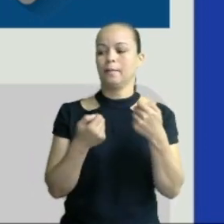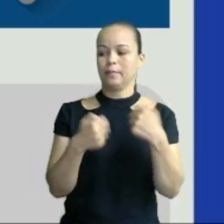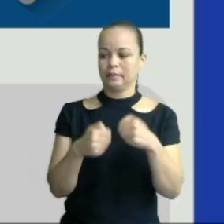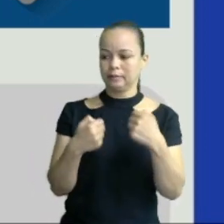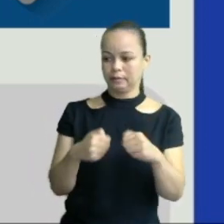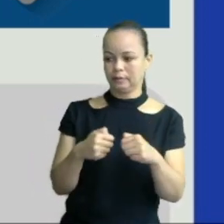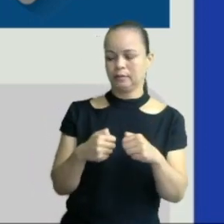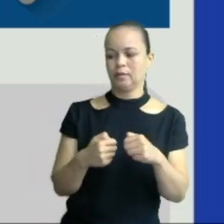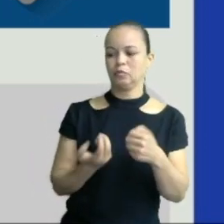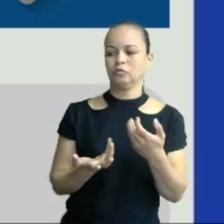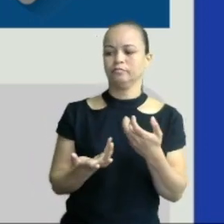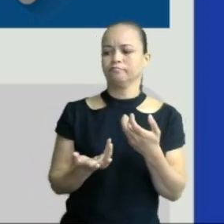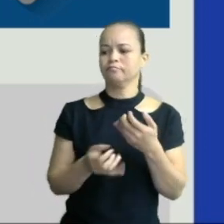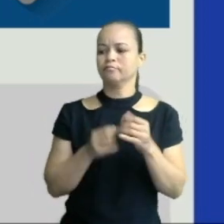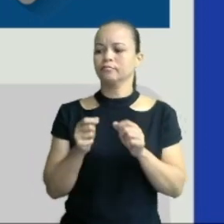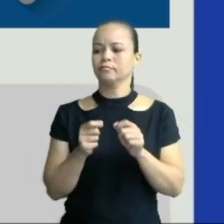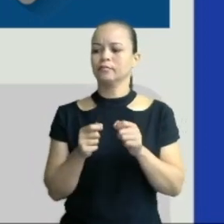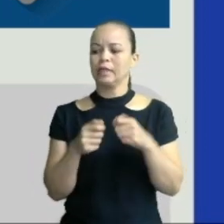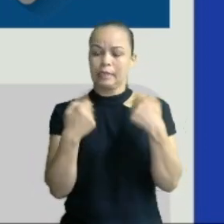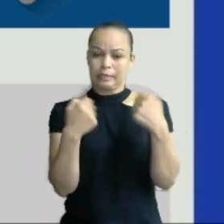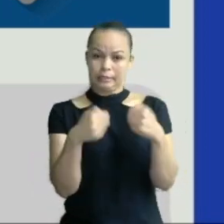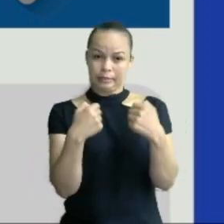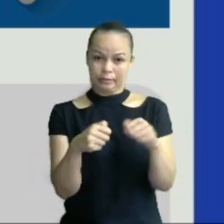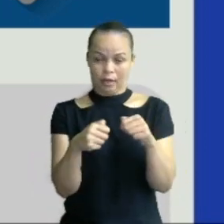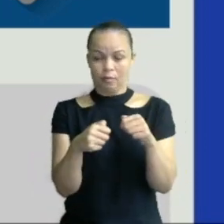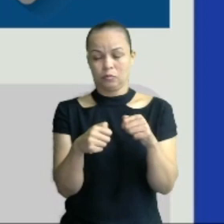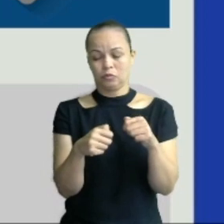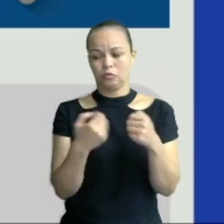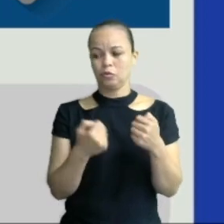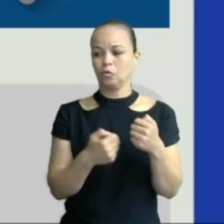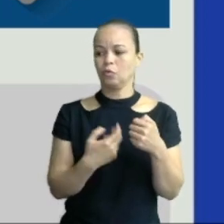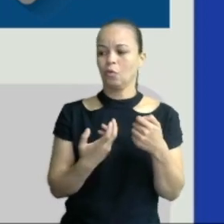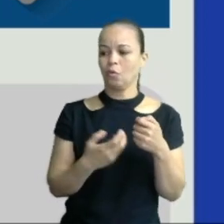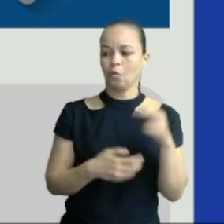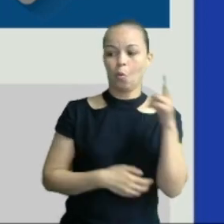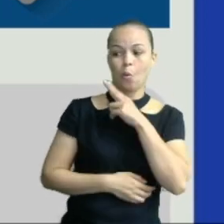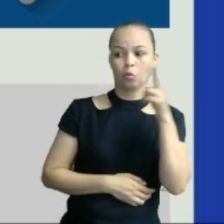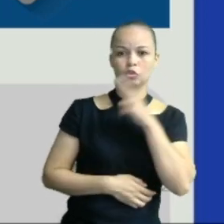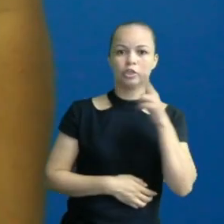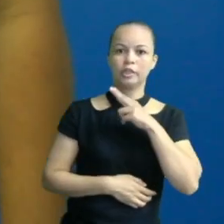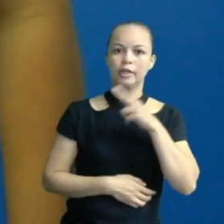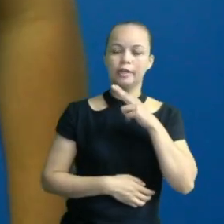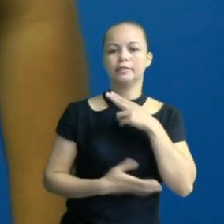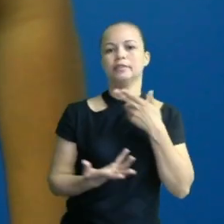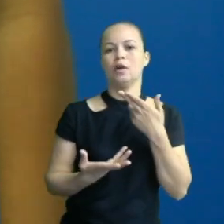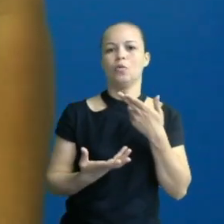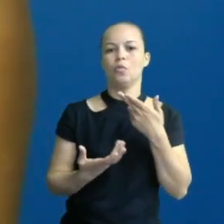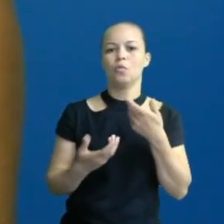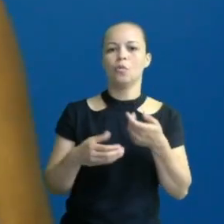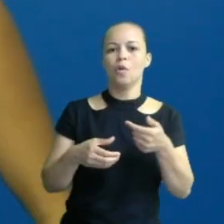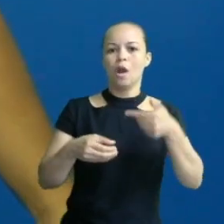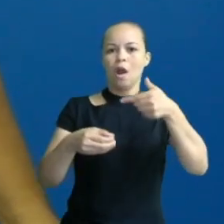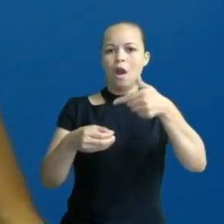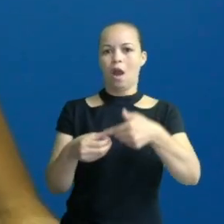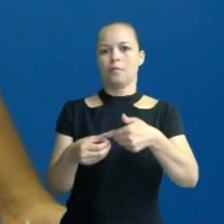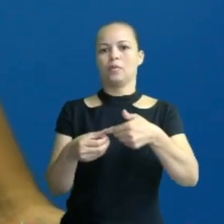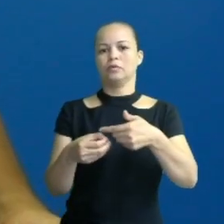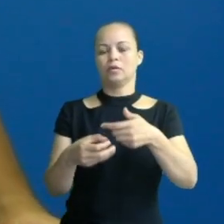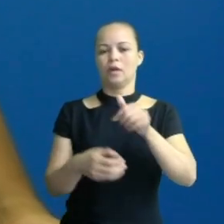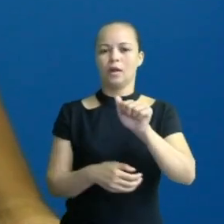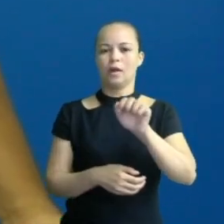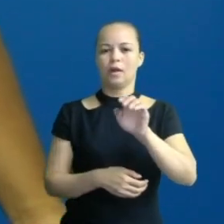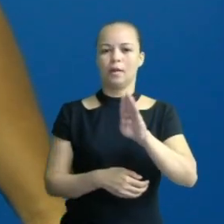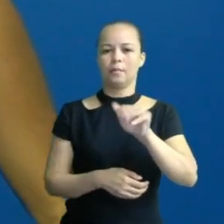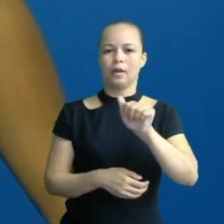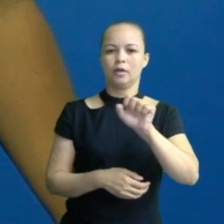Necessitamos com urgência e abastecimentos. Eita, por que craseamos, professor? Já que